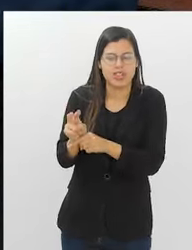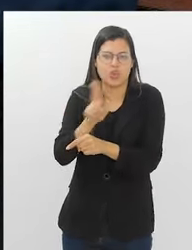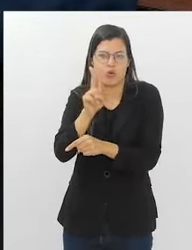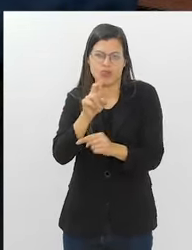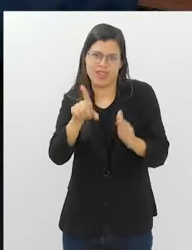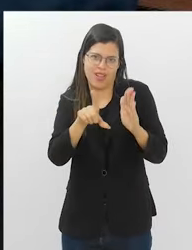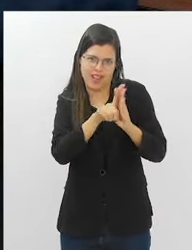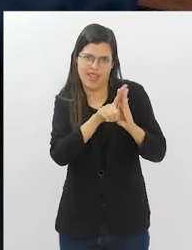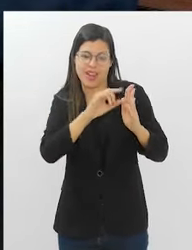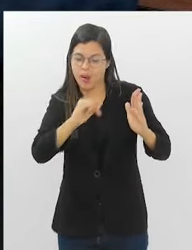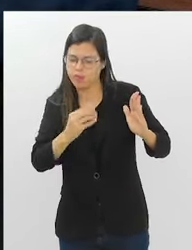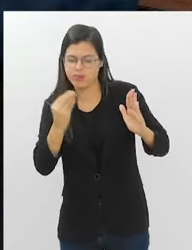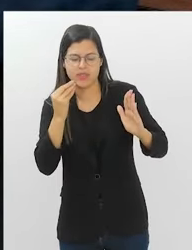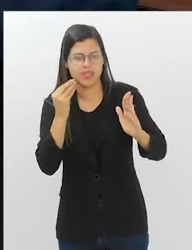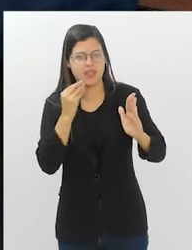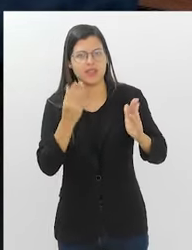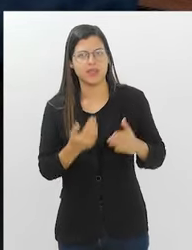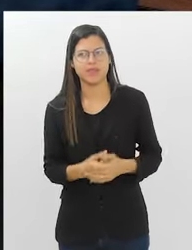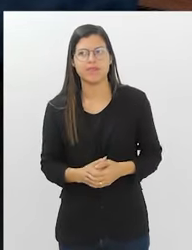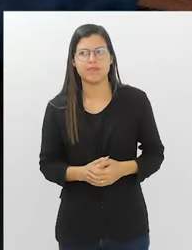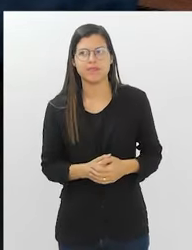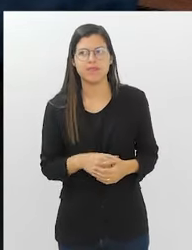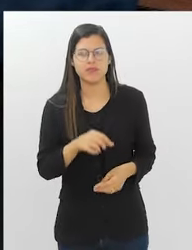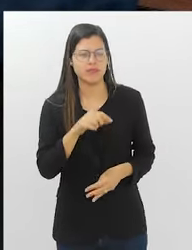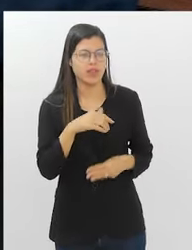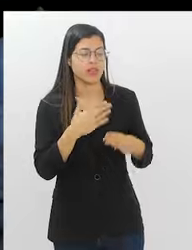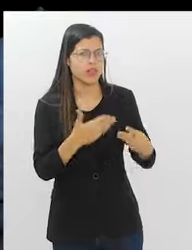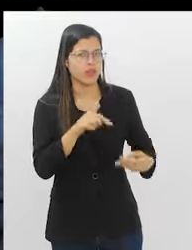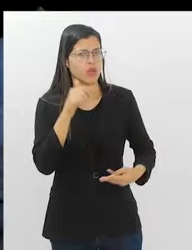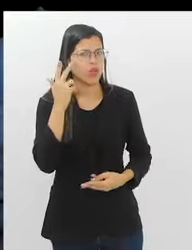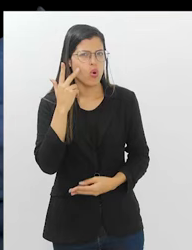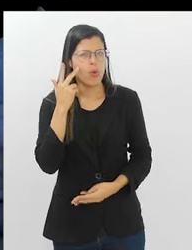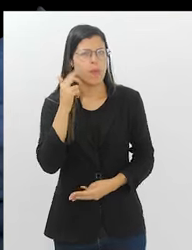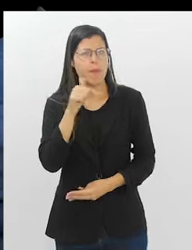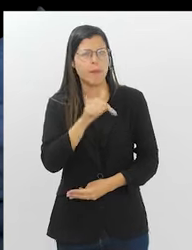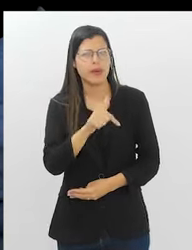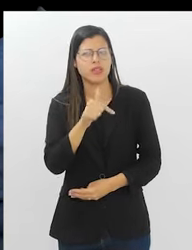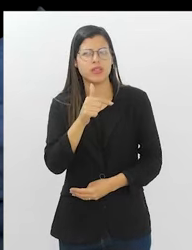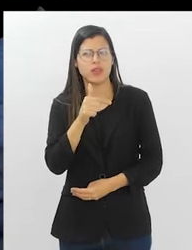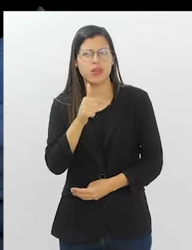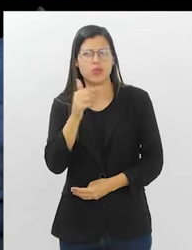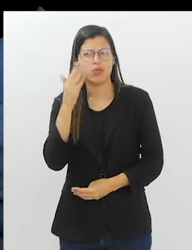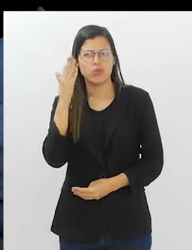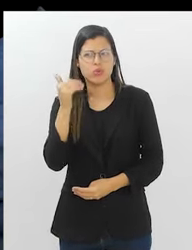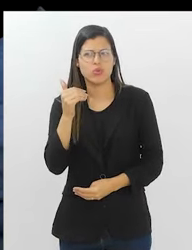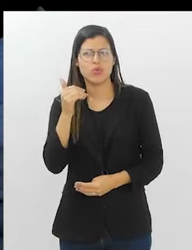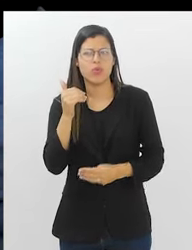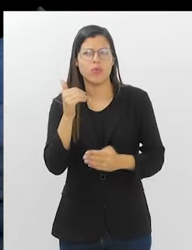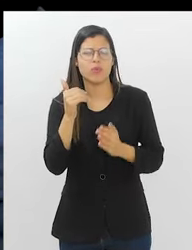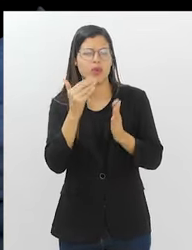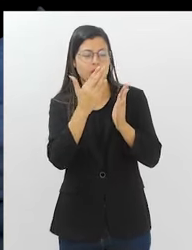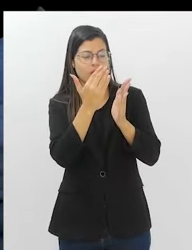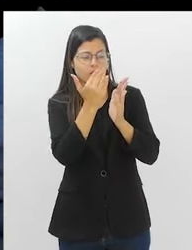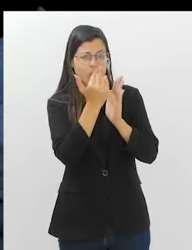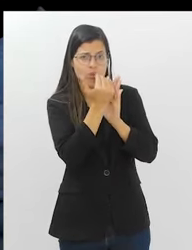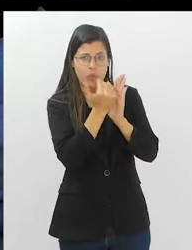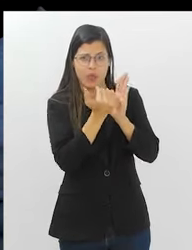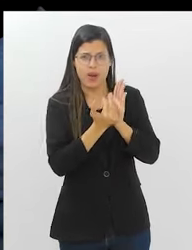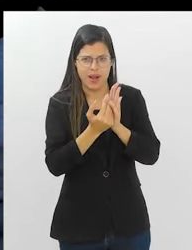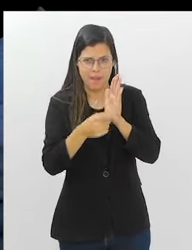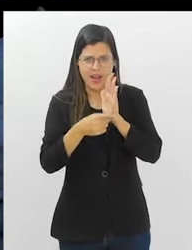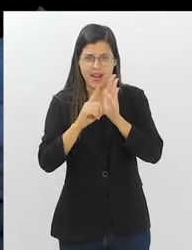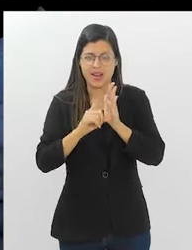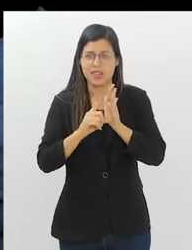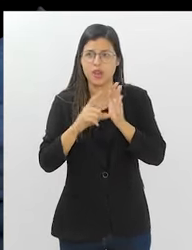pedacinho do dizem que você colocou, normal, porque fiquei sabendo no programa anterior